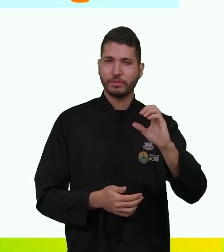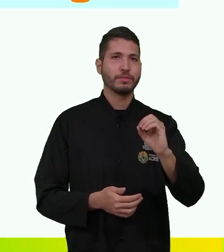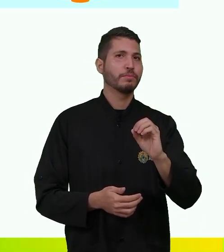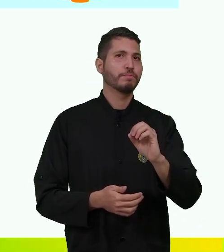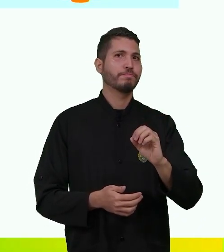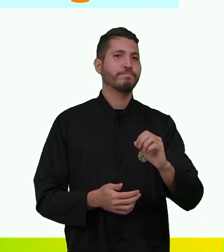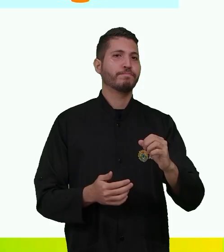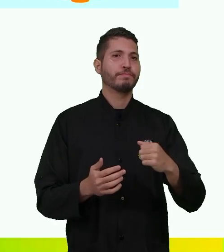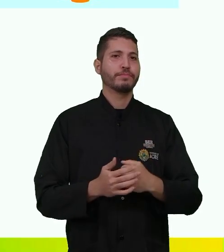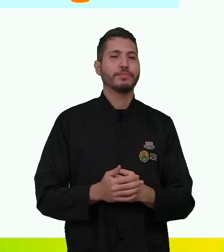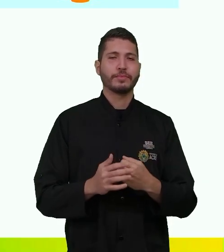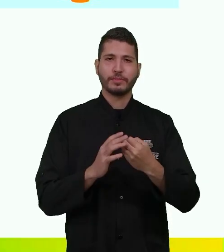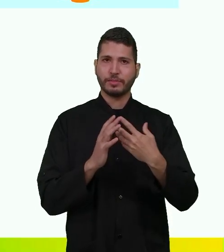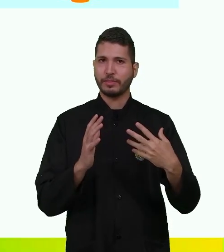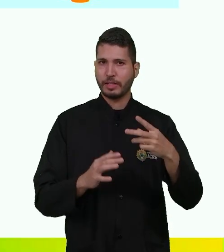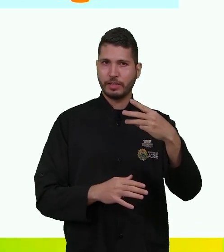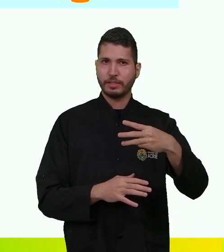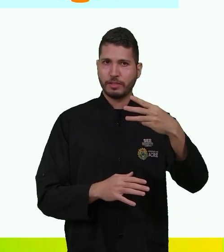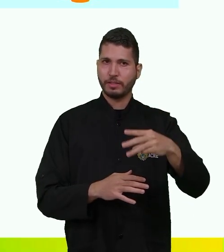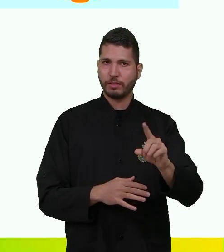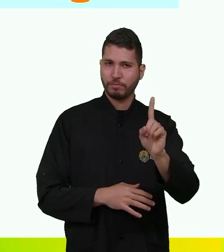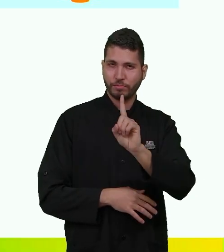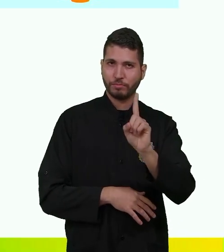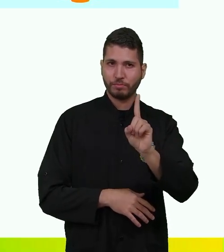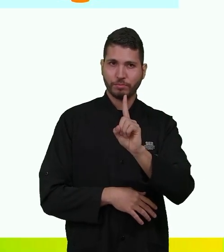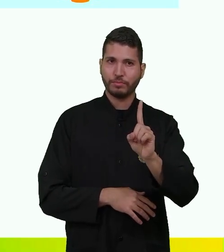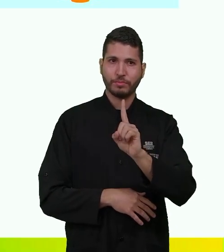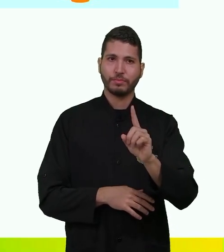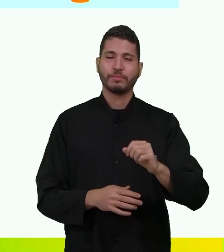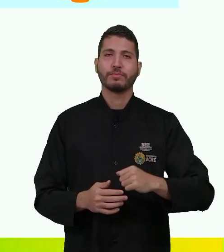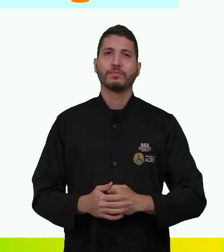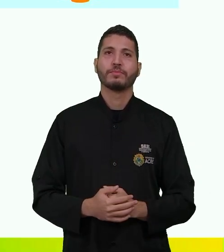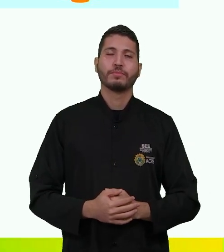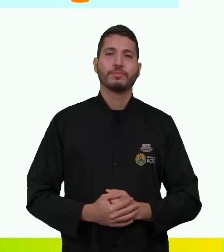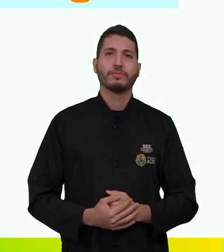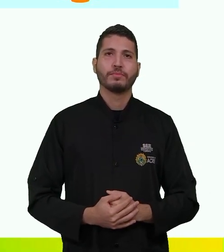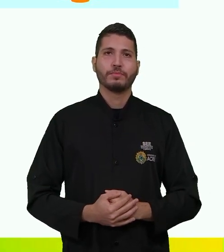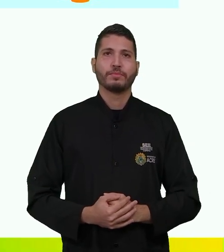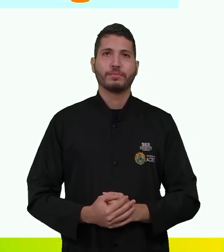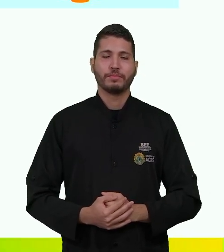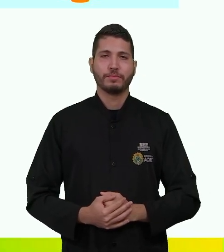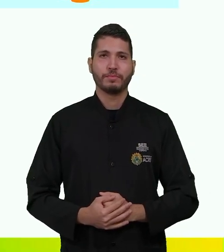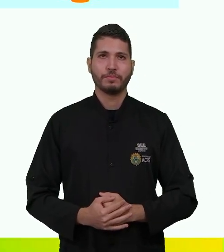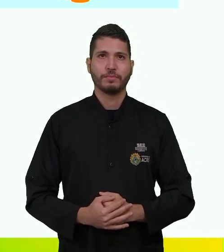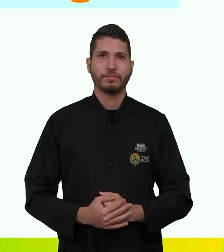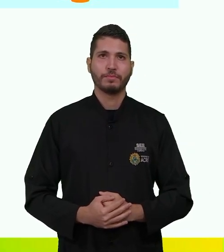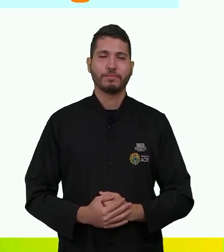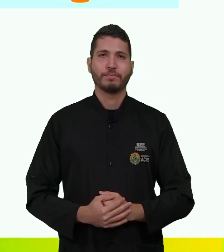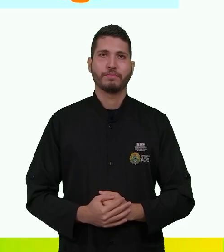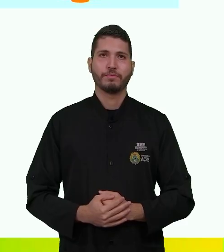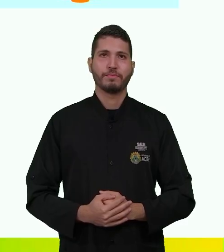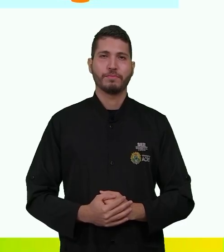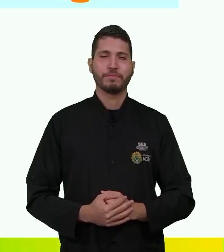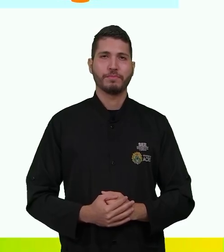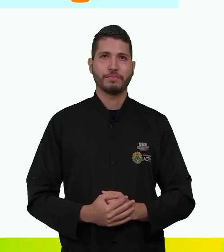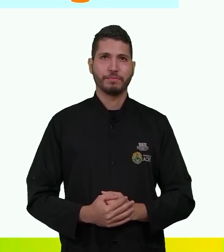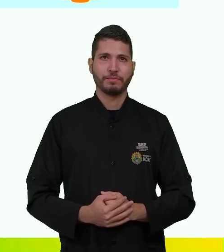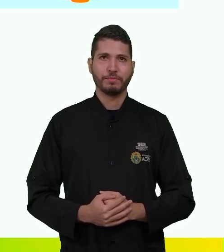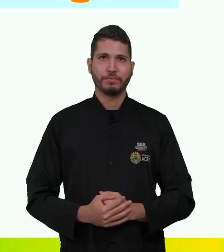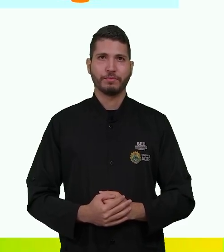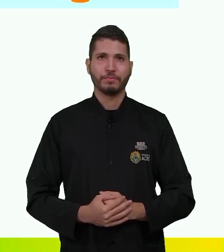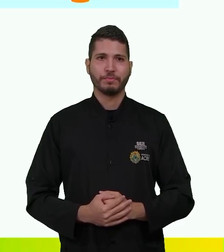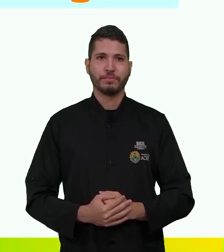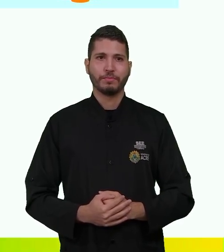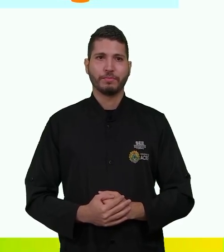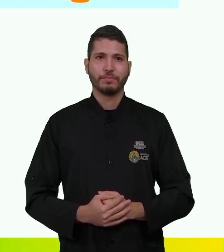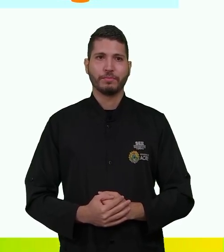a partir da segunda Revolução Industrial. Um pouquinho da primeira, quando as pessoas saíram do campo e foram para a cidade, mas se consolidaram na